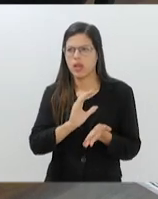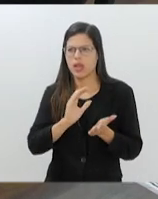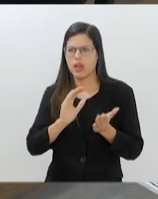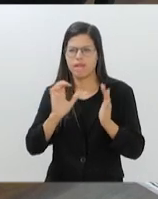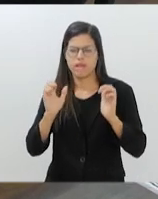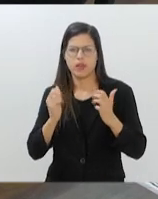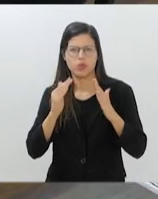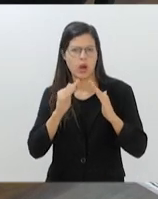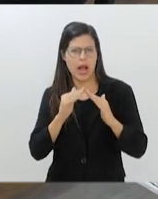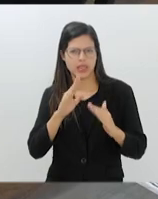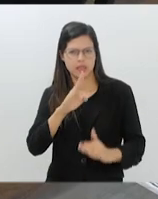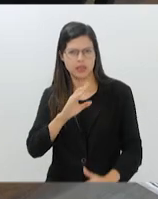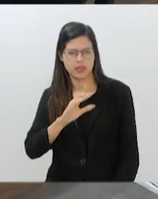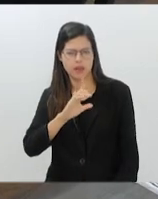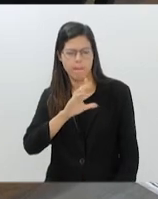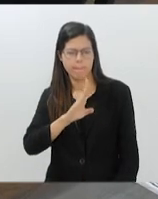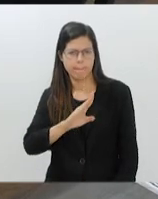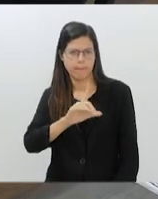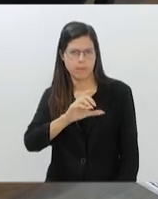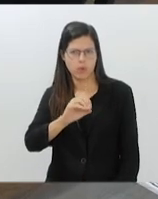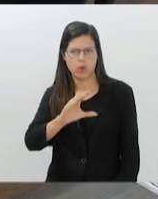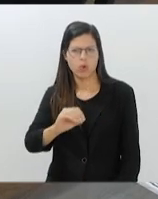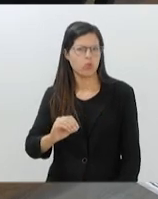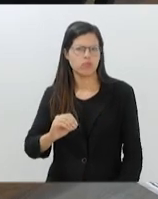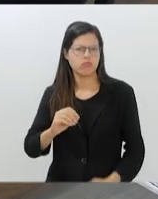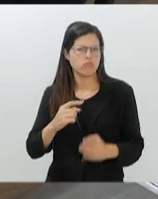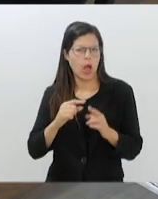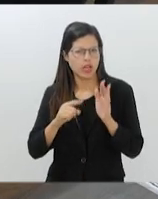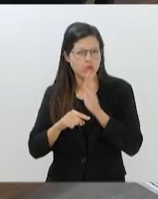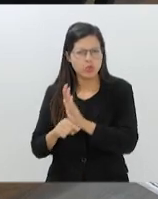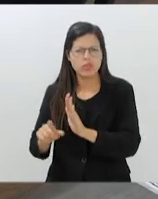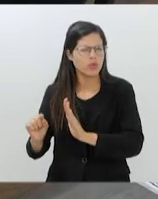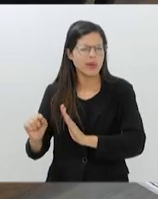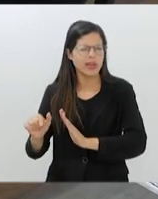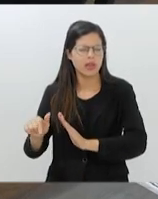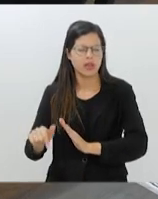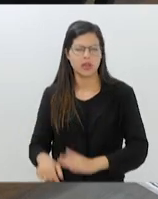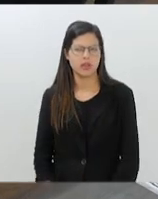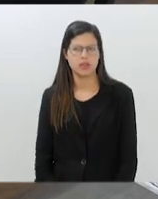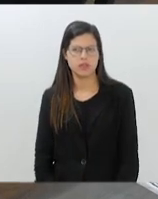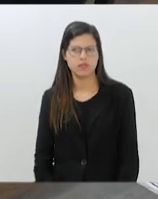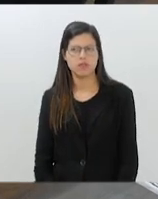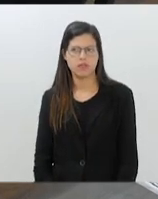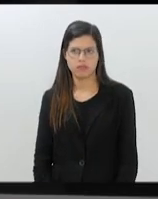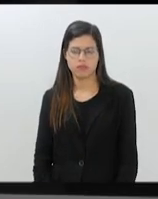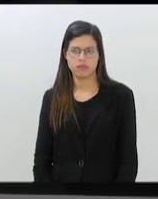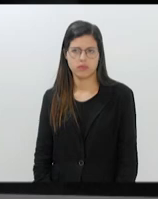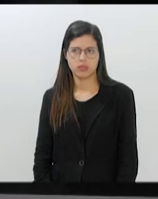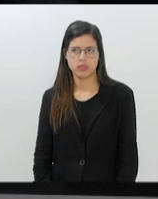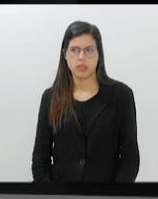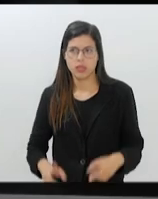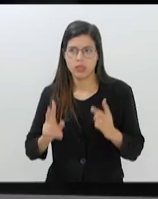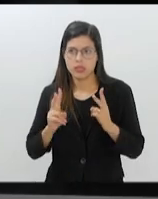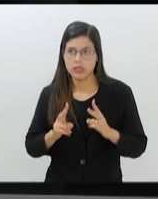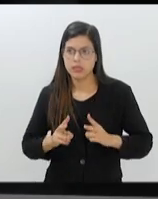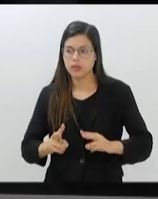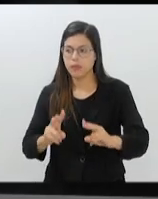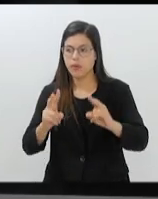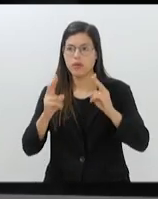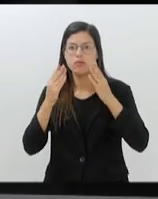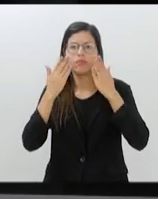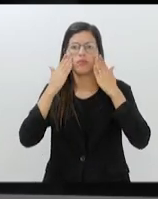400.000 que que agrega na marca da ced isso então volto a dizer sempre sobre a exposição da